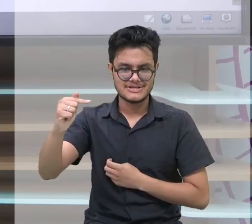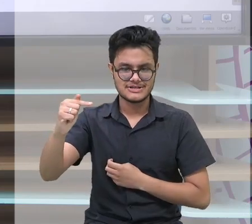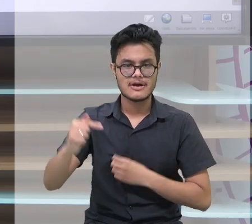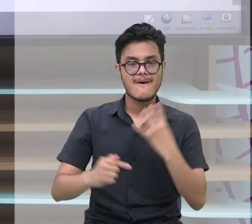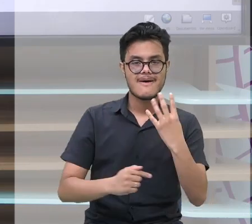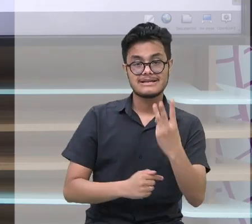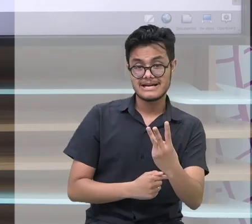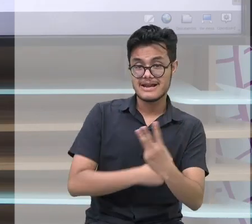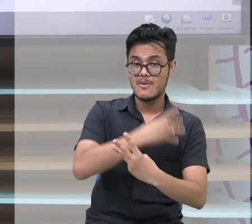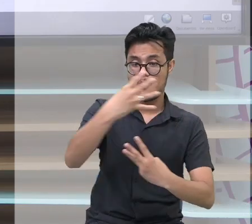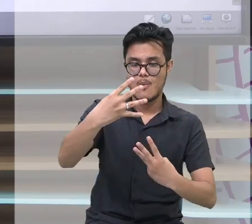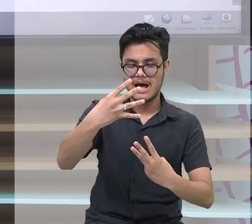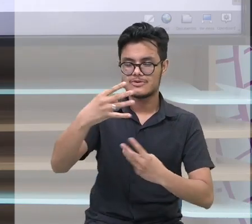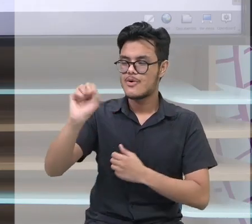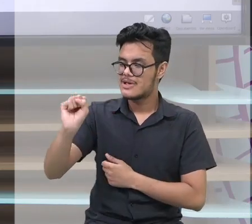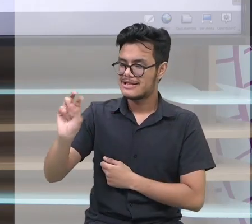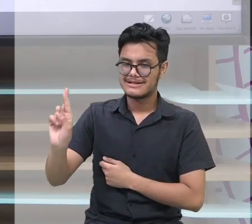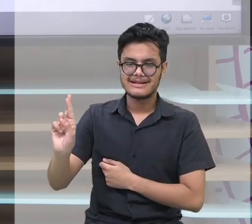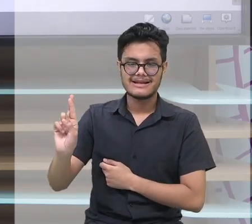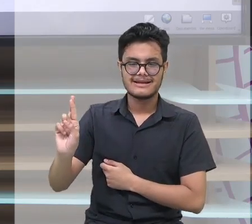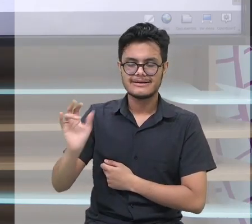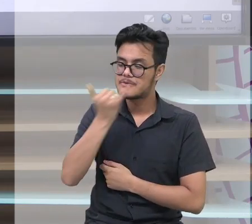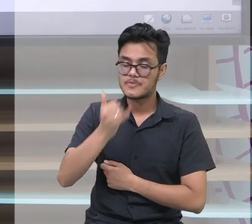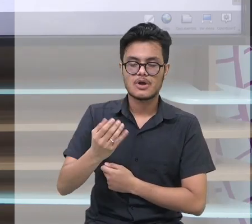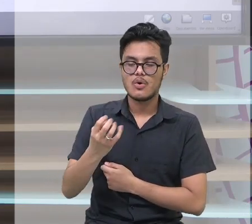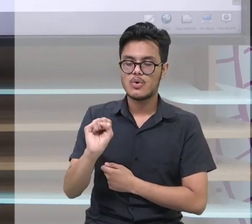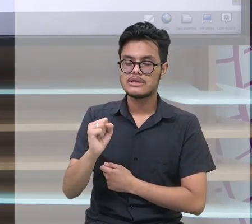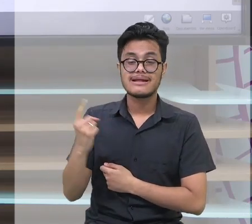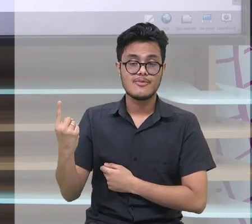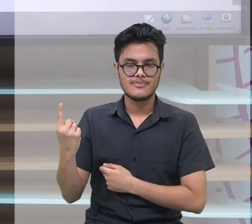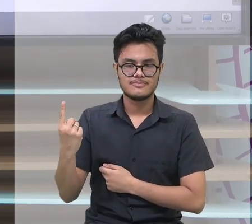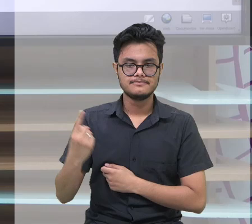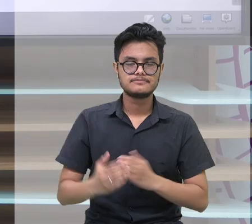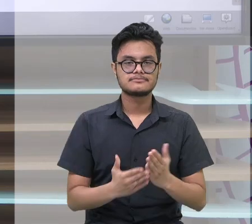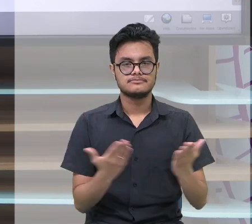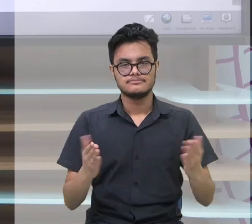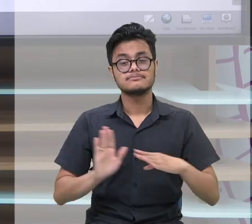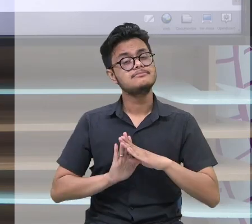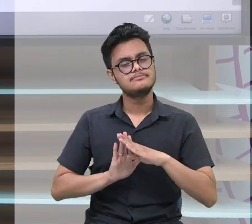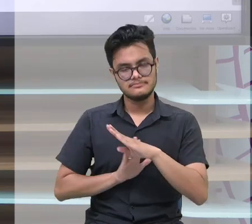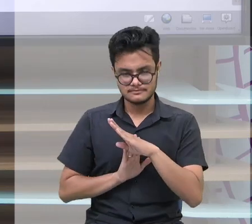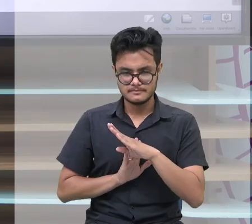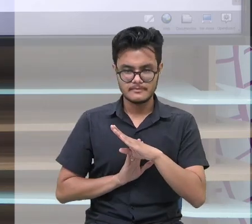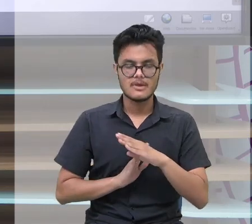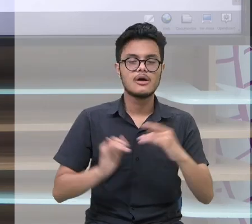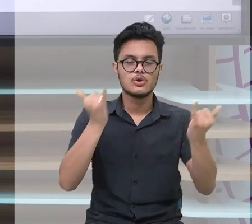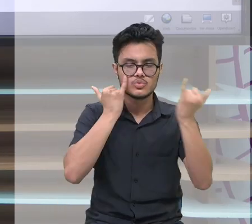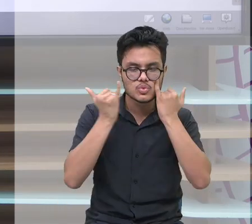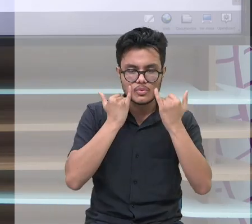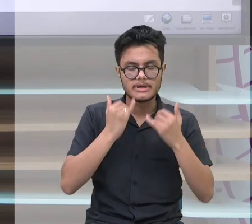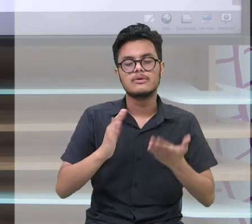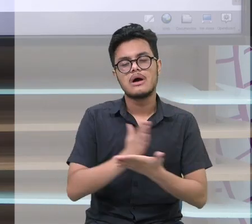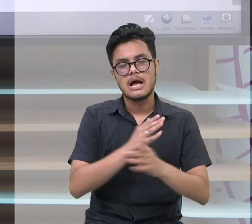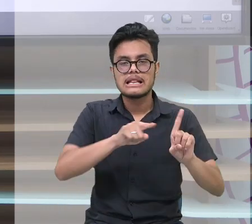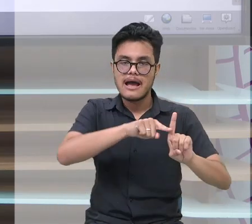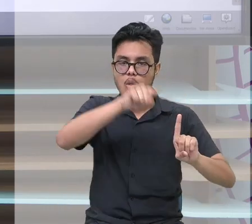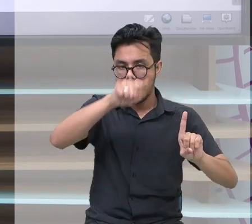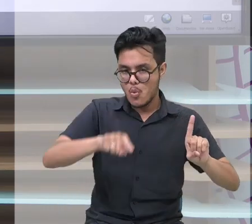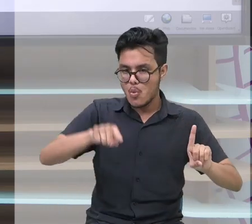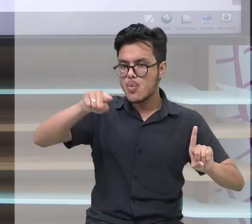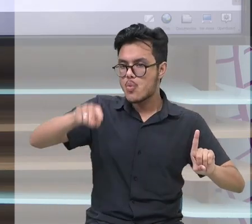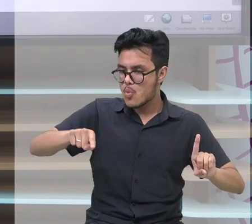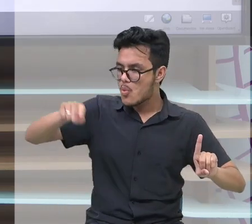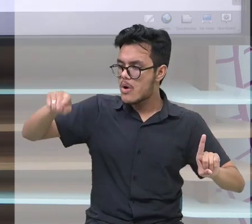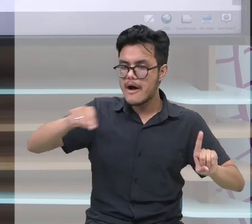4, obtive 81, né? Então, esse salto ele vai ter uma curva